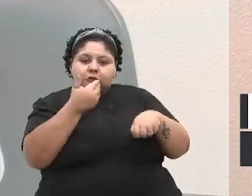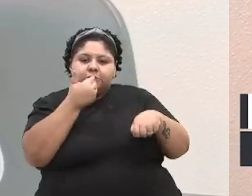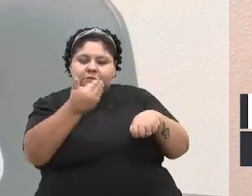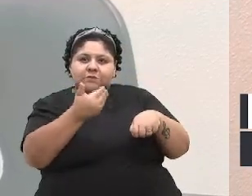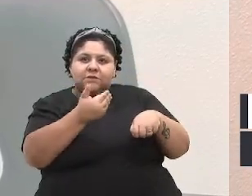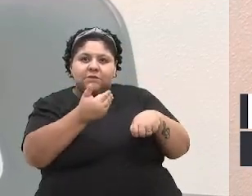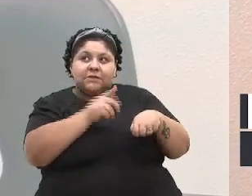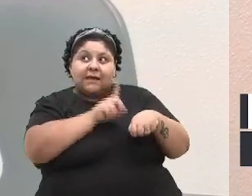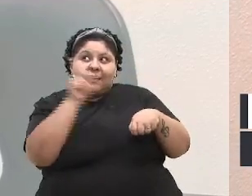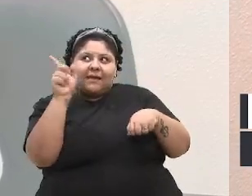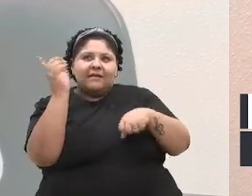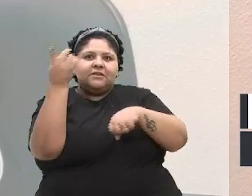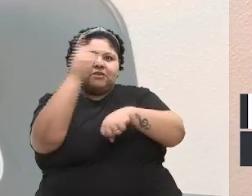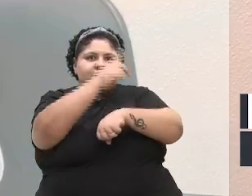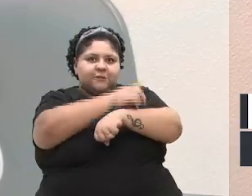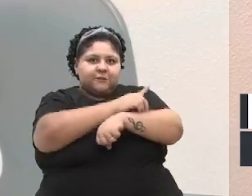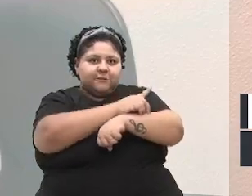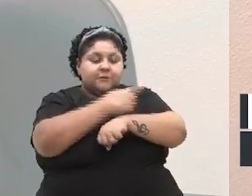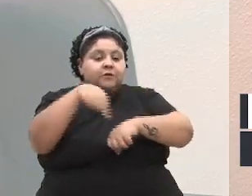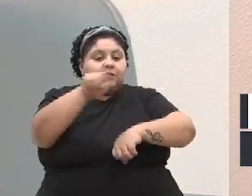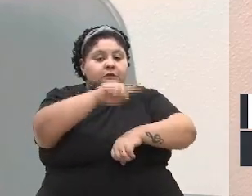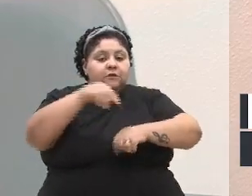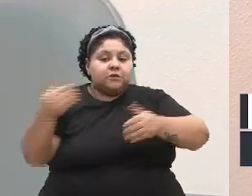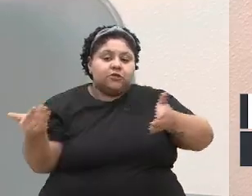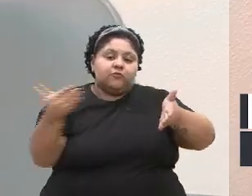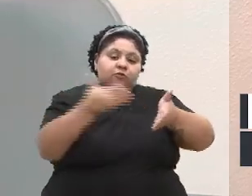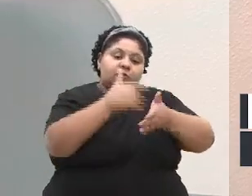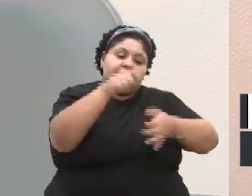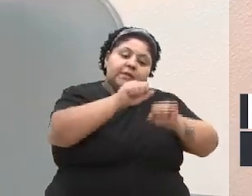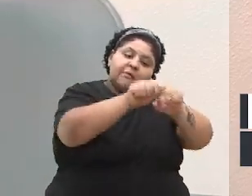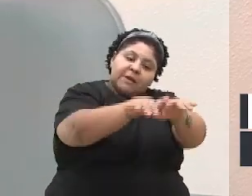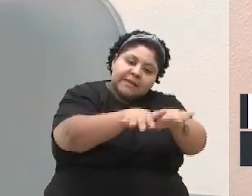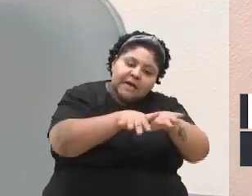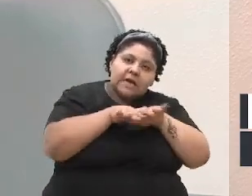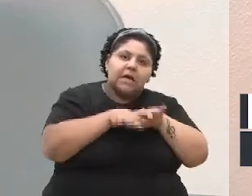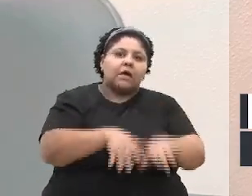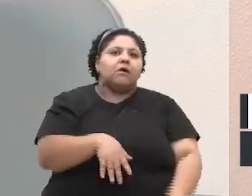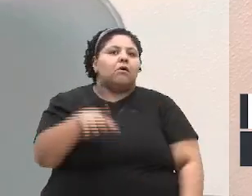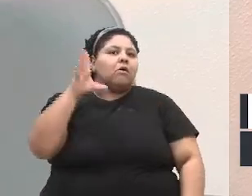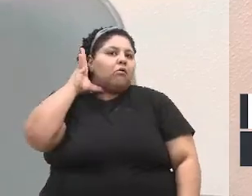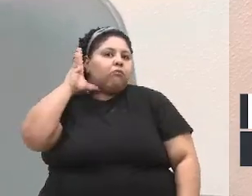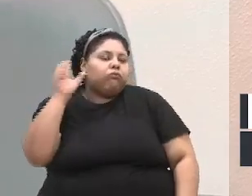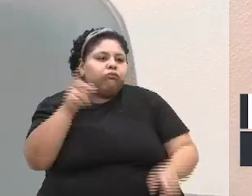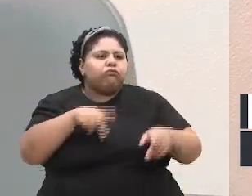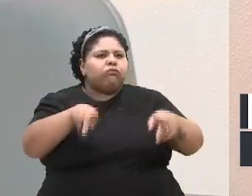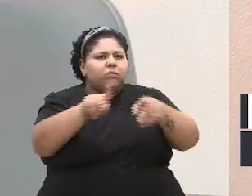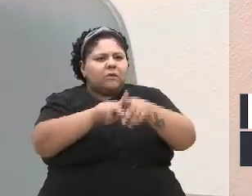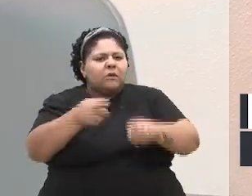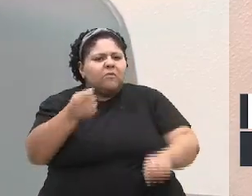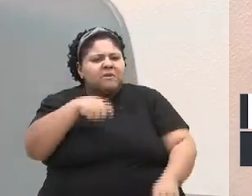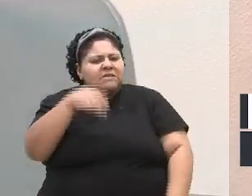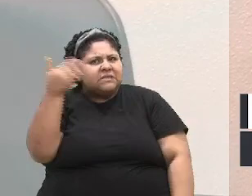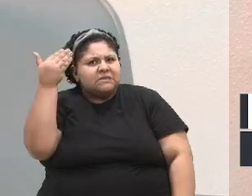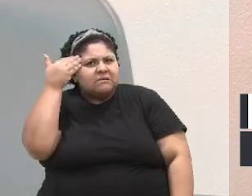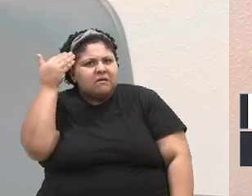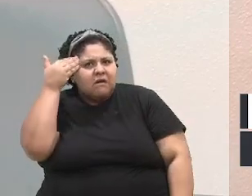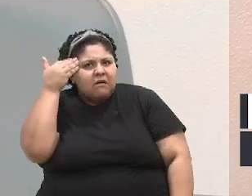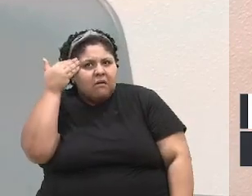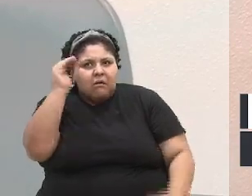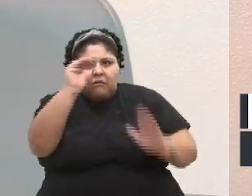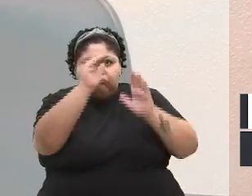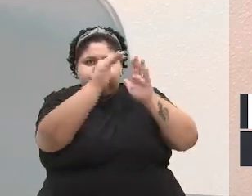naquele dia. Aí a gente veio para plenário, houve aqui, a população tem que saber aqui os